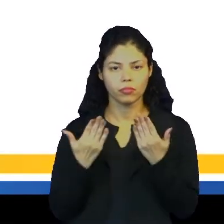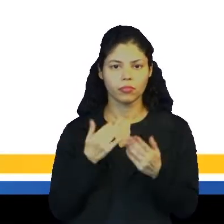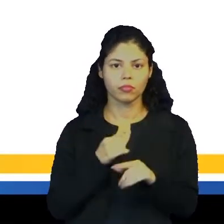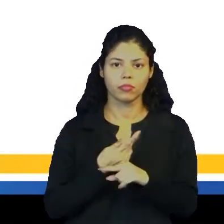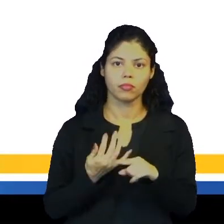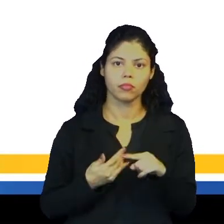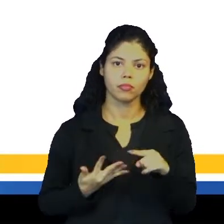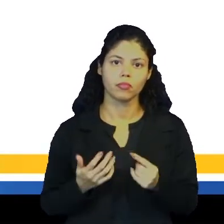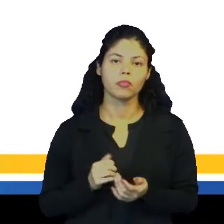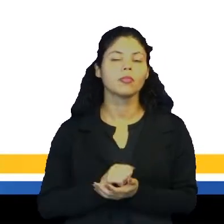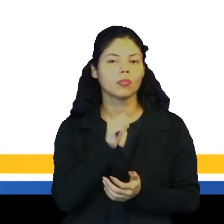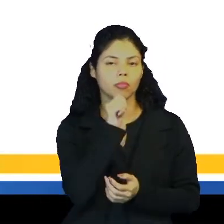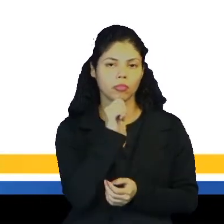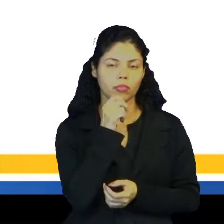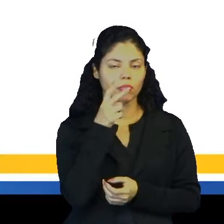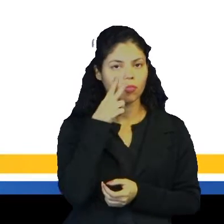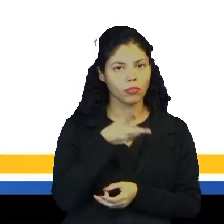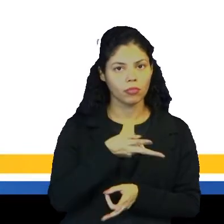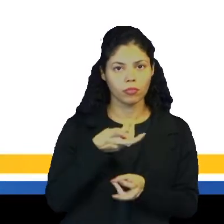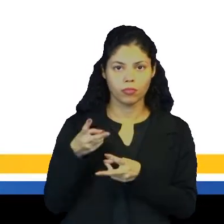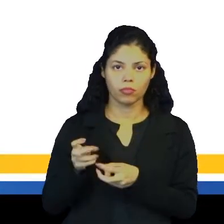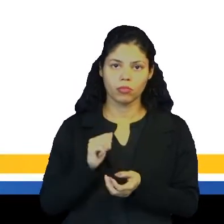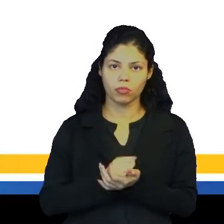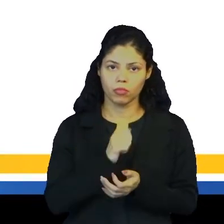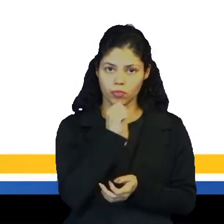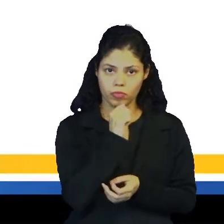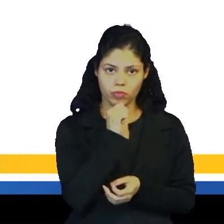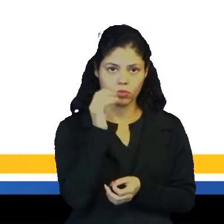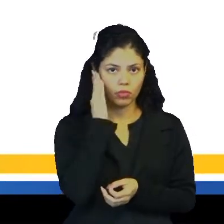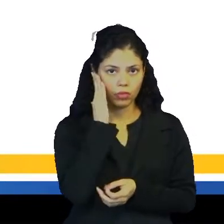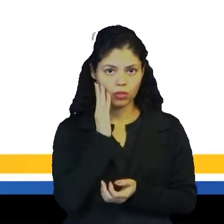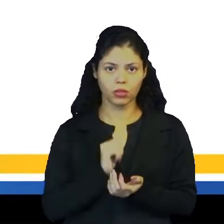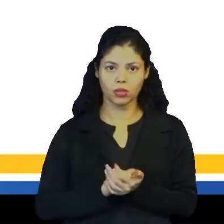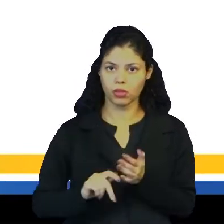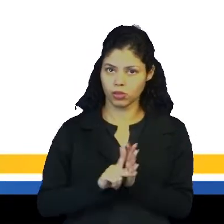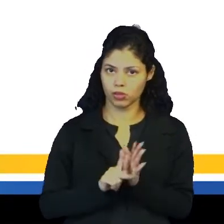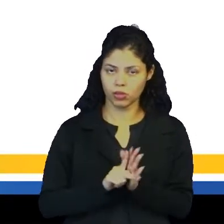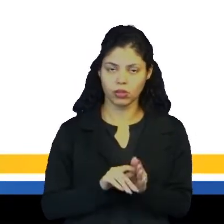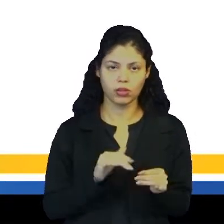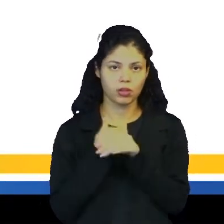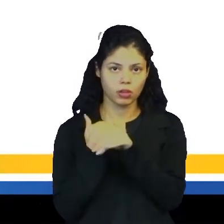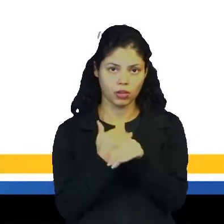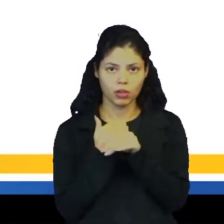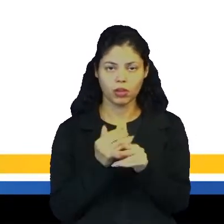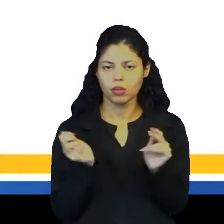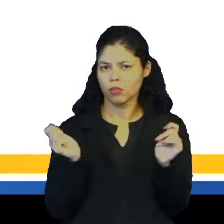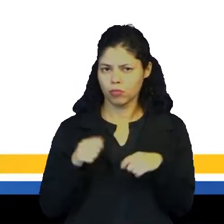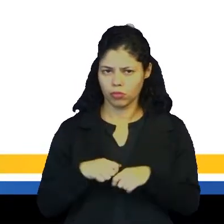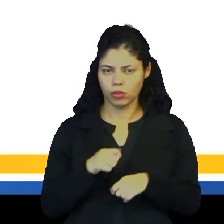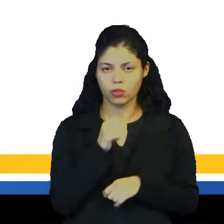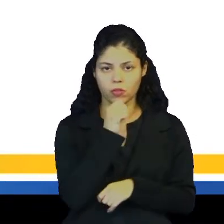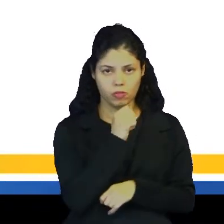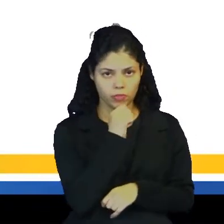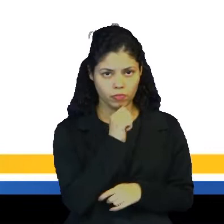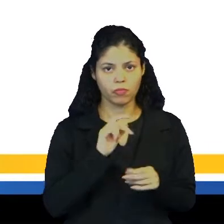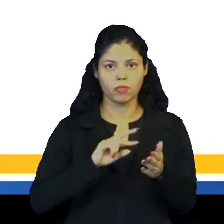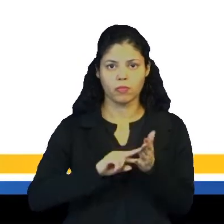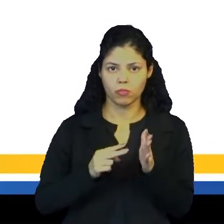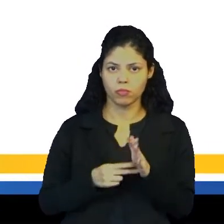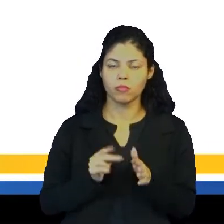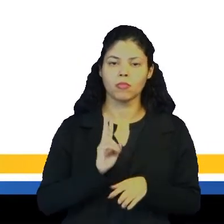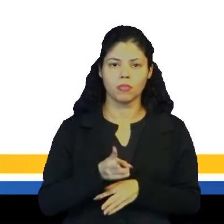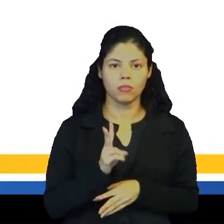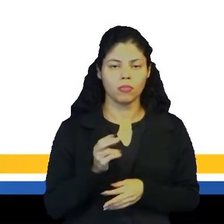duas frações e observamos e entendemos que elas são exatamente iguais, pois significam a